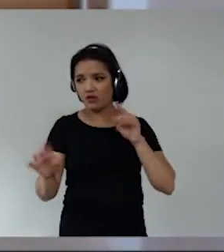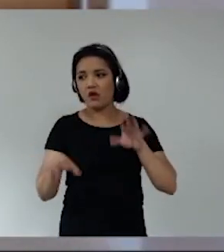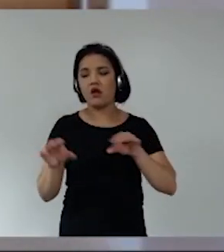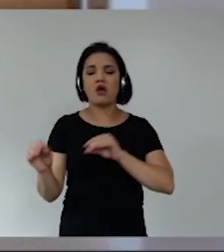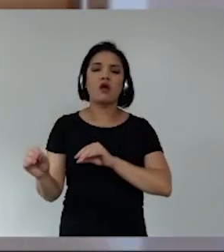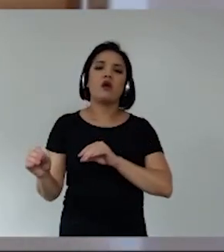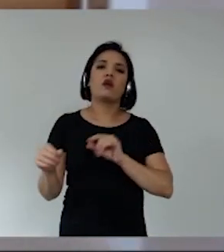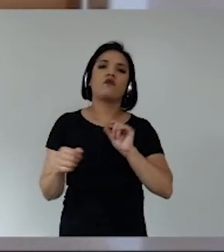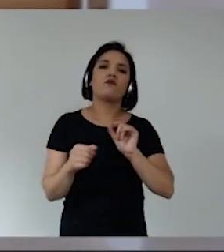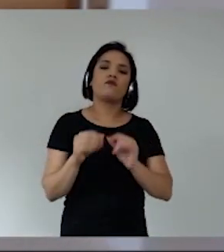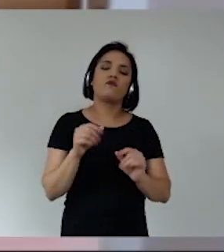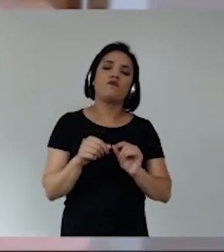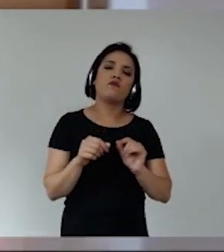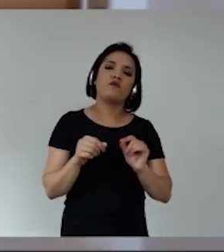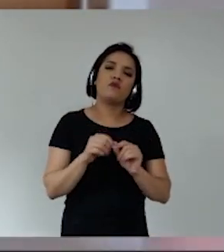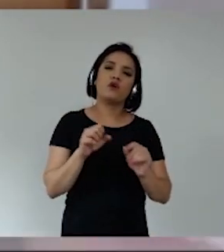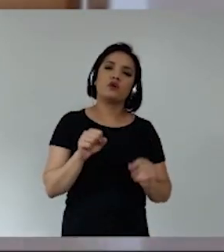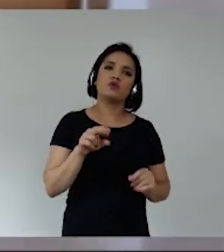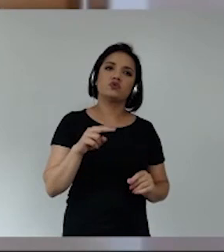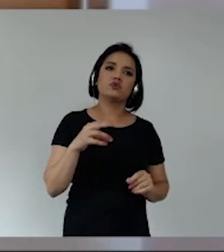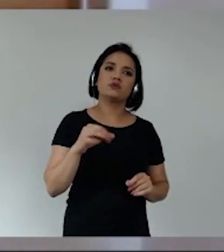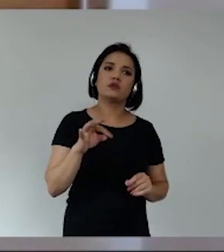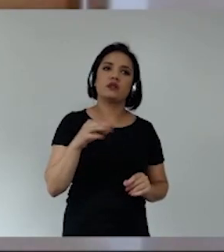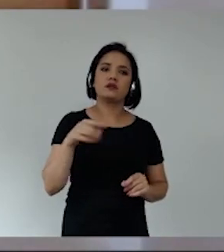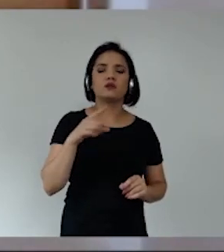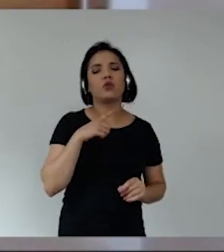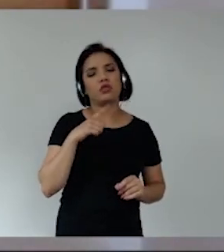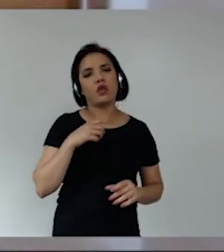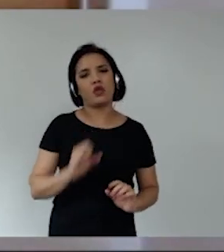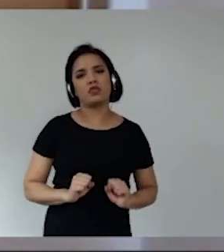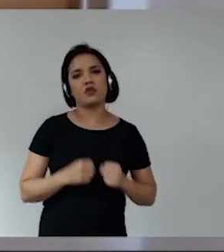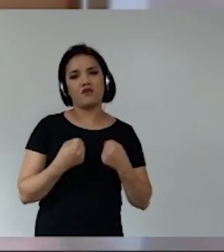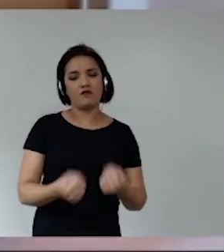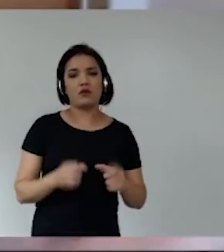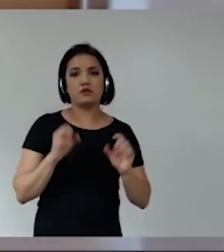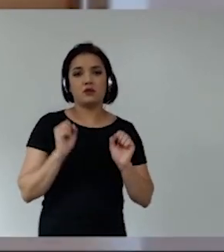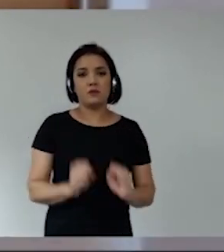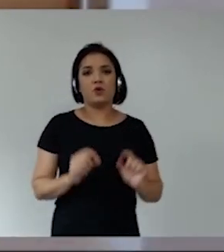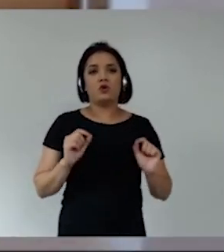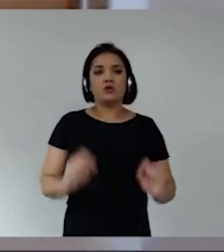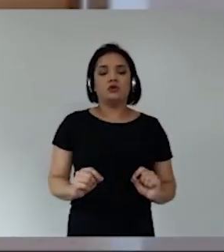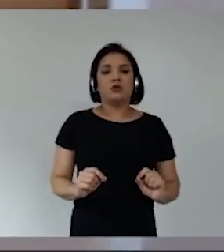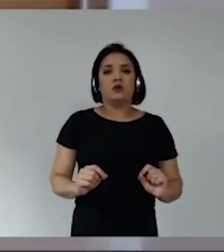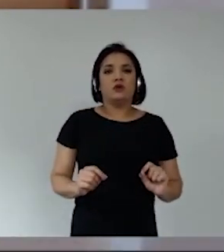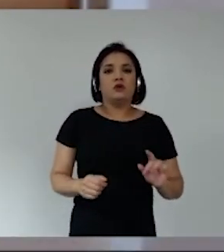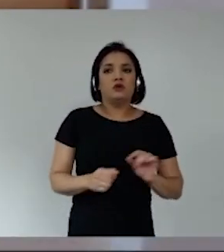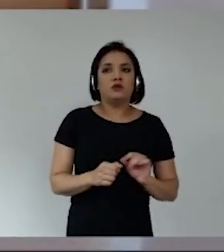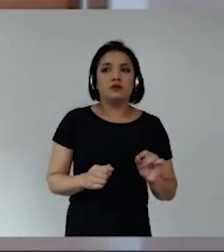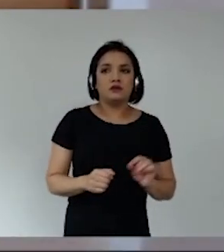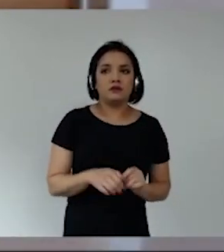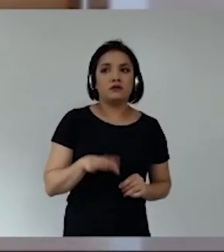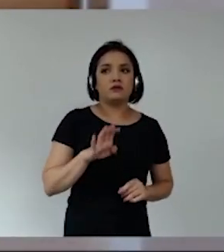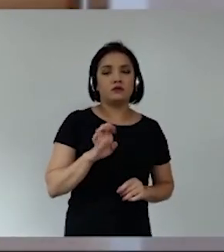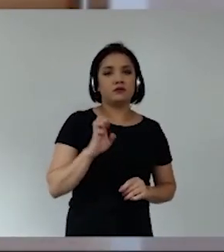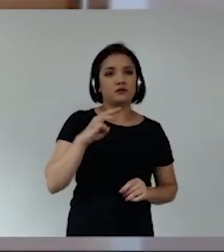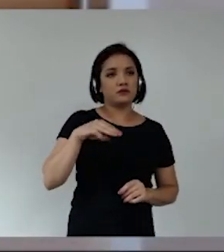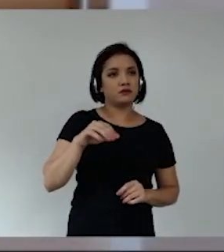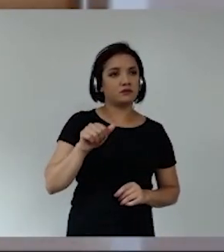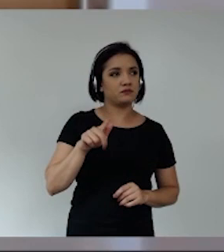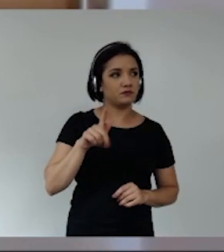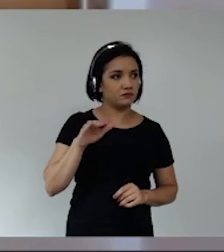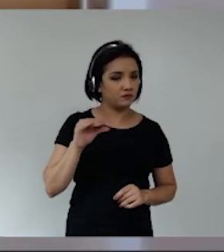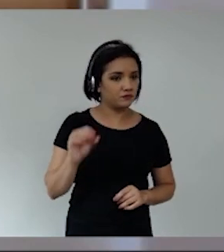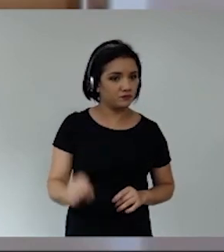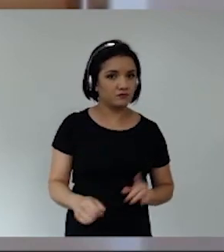de suscitação. Tem defesa? Tem defesa judicial. Você pode, enquanto tramita o procedimento, apresentar os embargos que são julgados